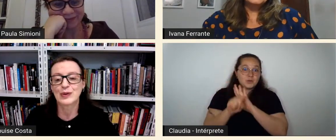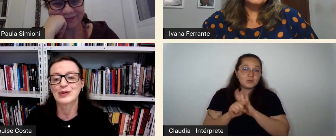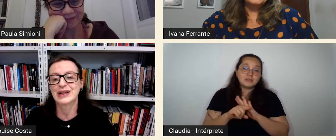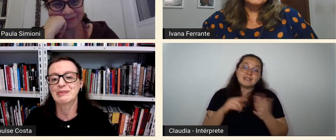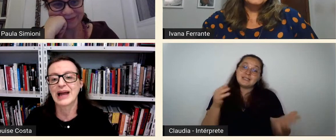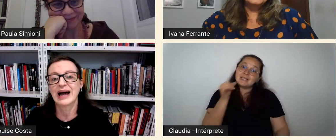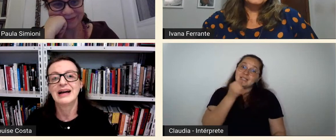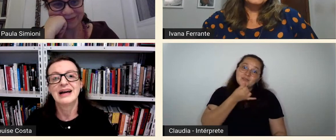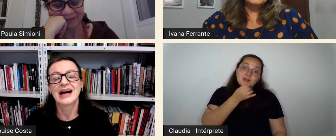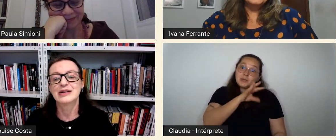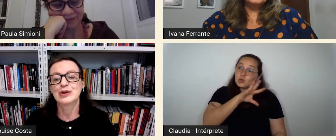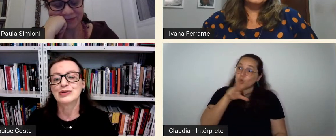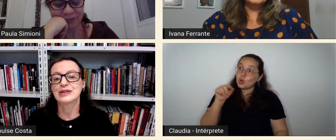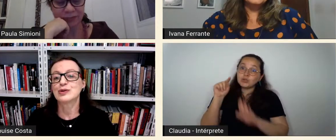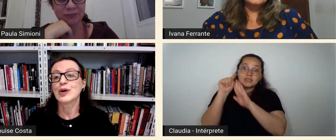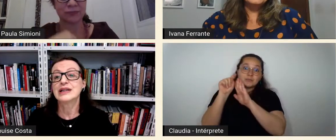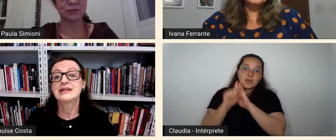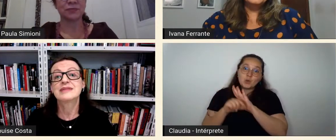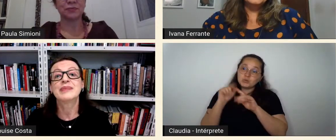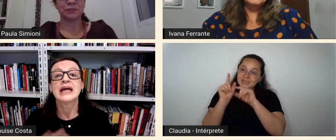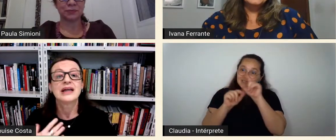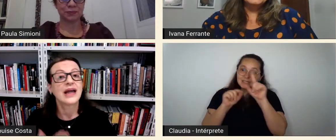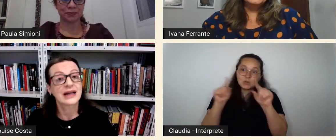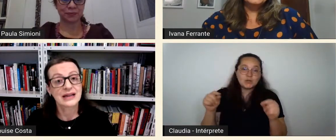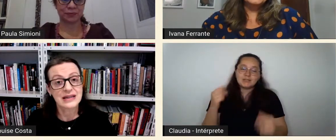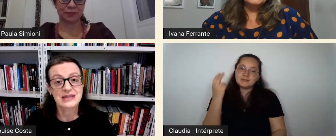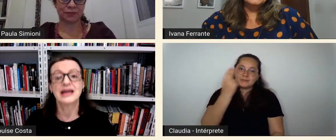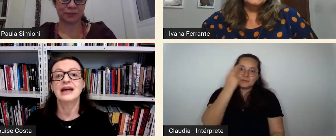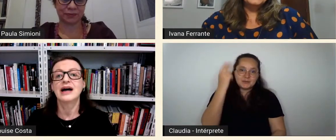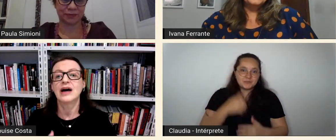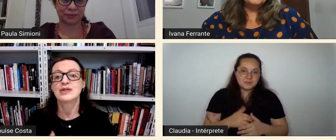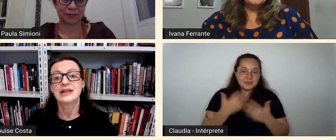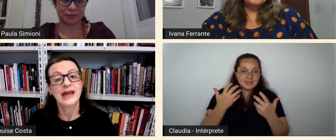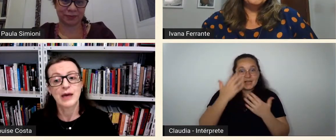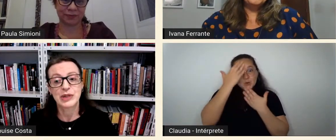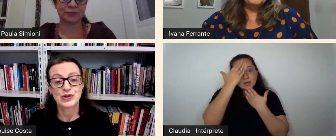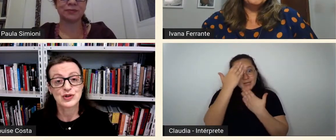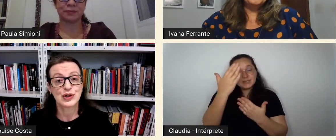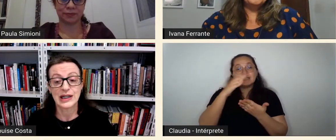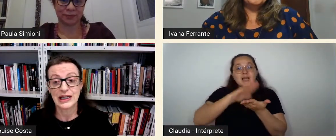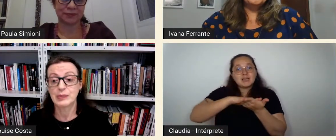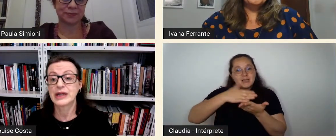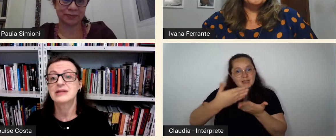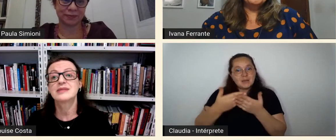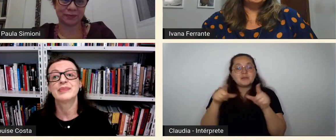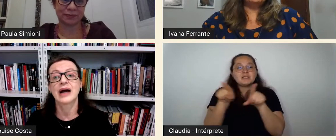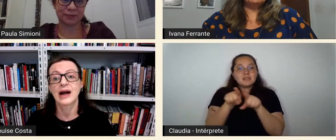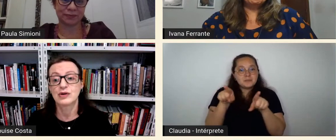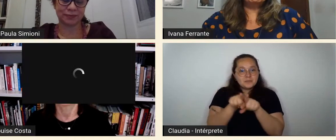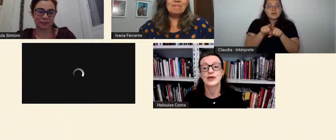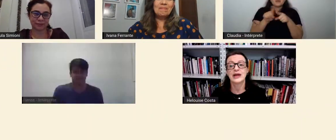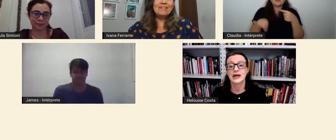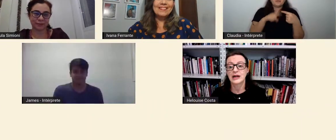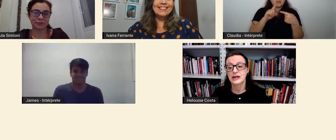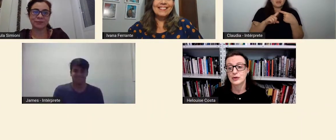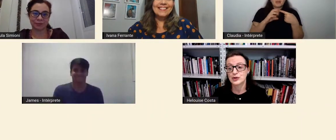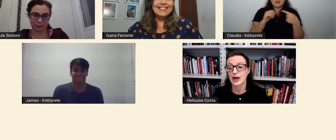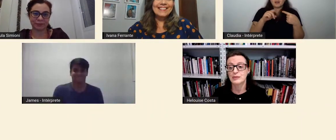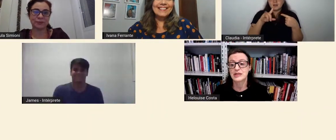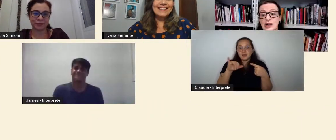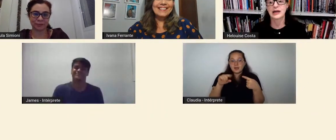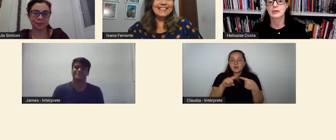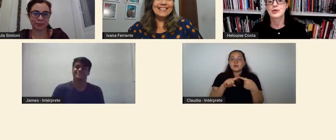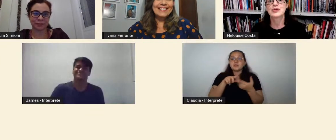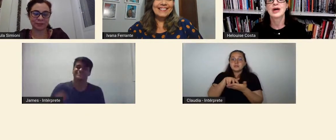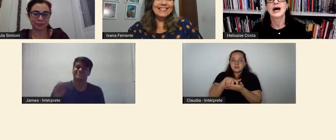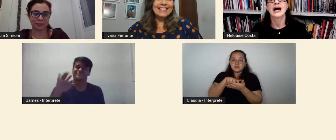possível contemplar a todos e todas queria agradecer aos intérpretes de Libras a Cláudia Ferreira e o